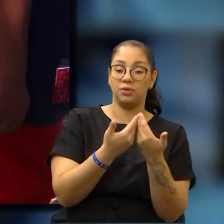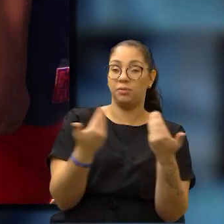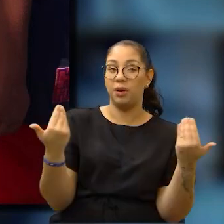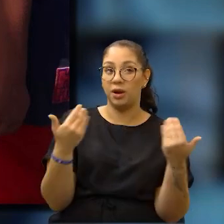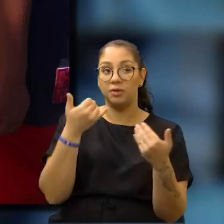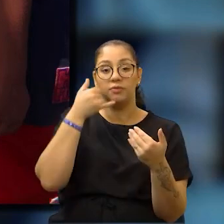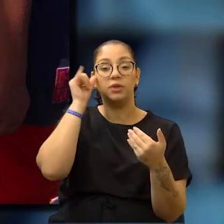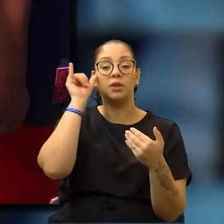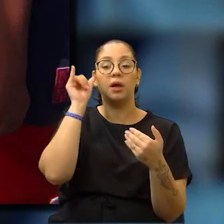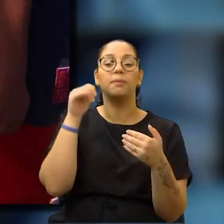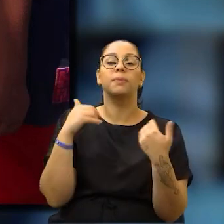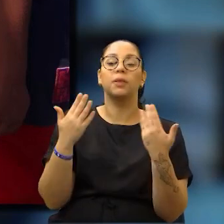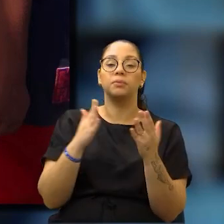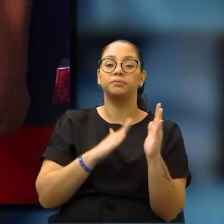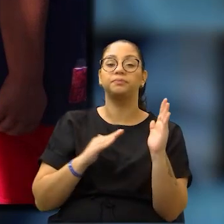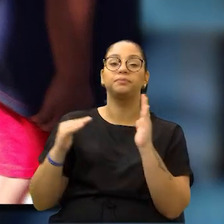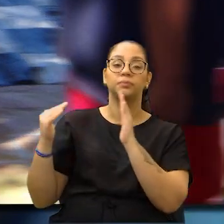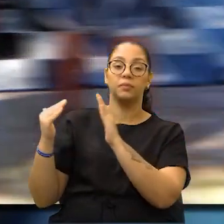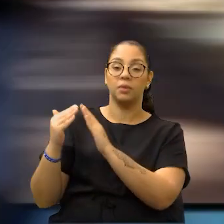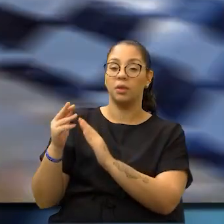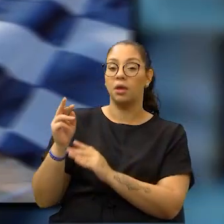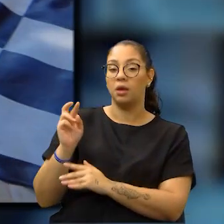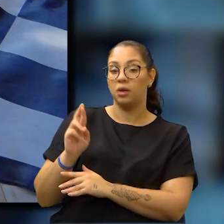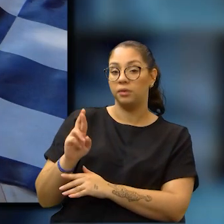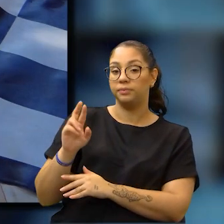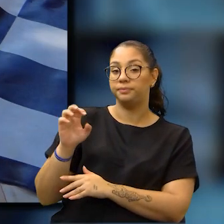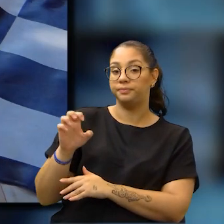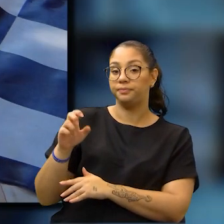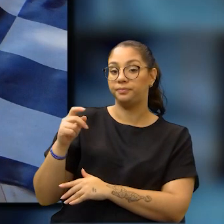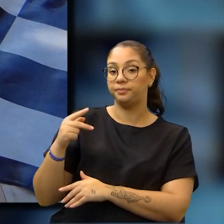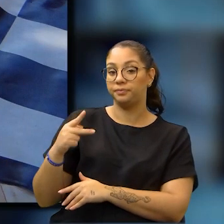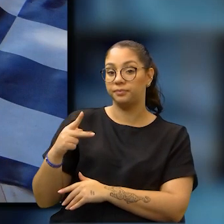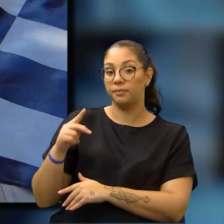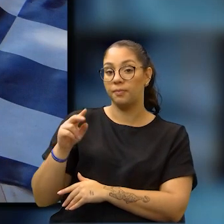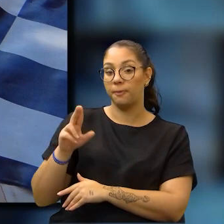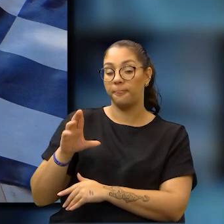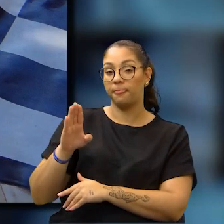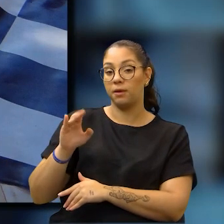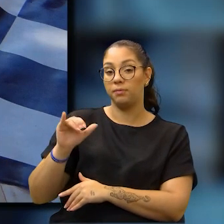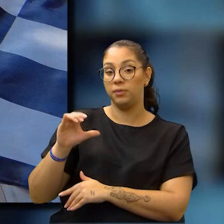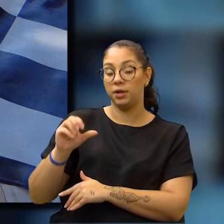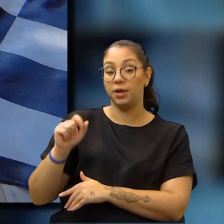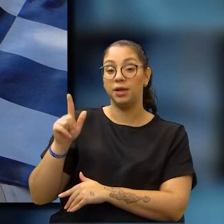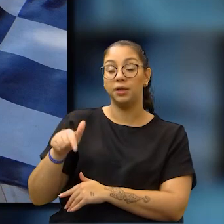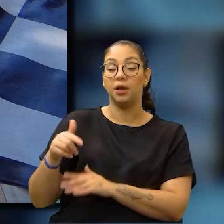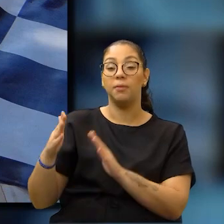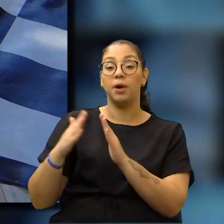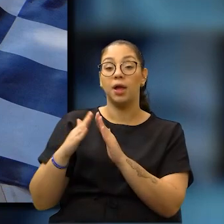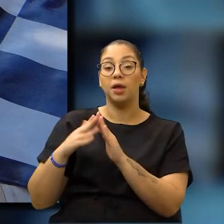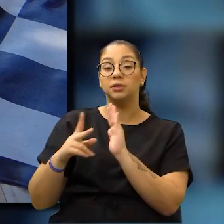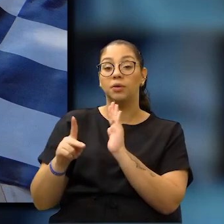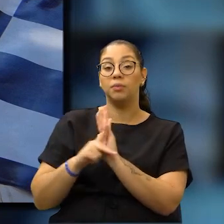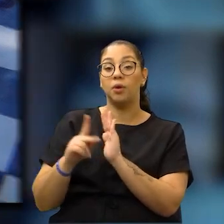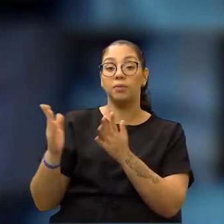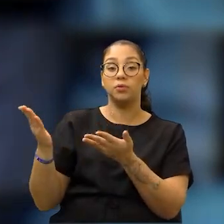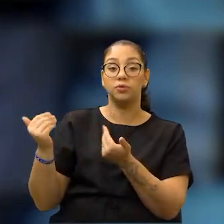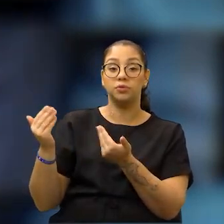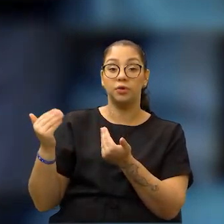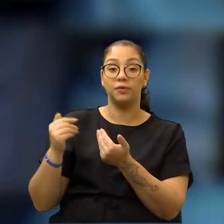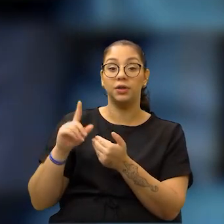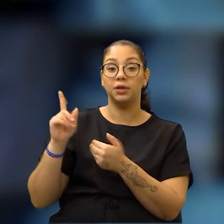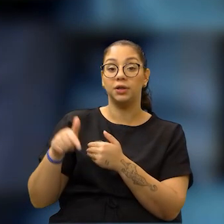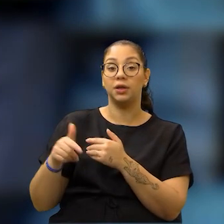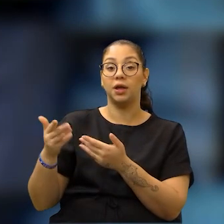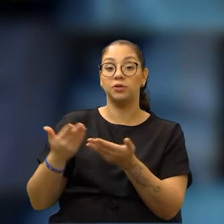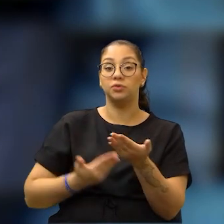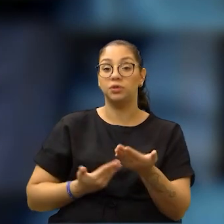com a própria mãe. E as Repúblicas é uma casa que uma residência para jovens,